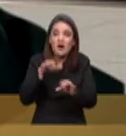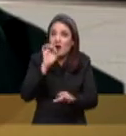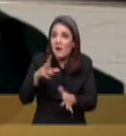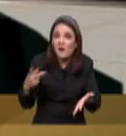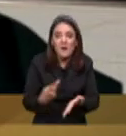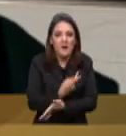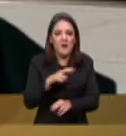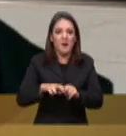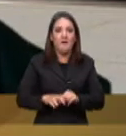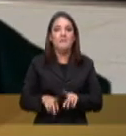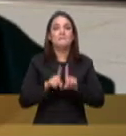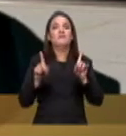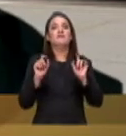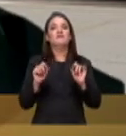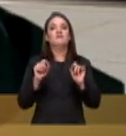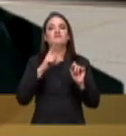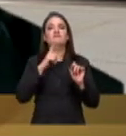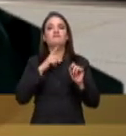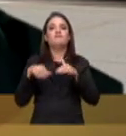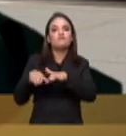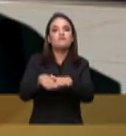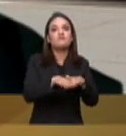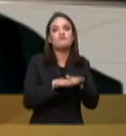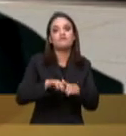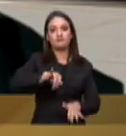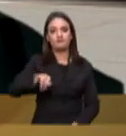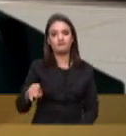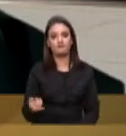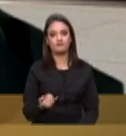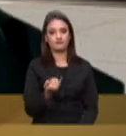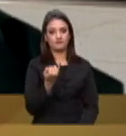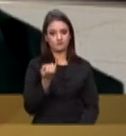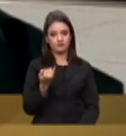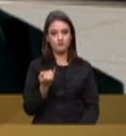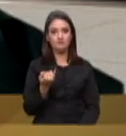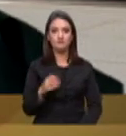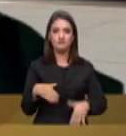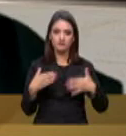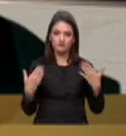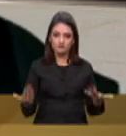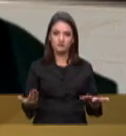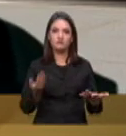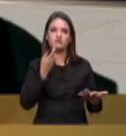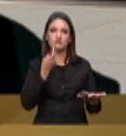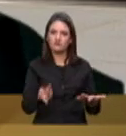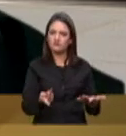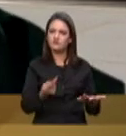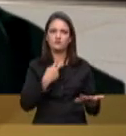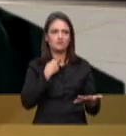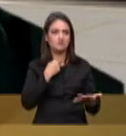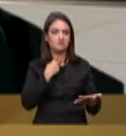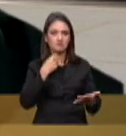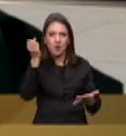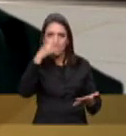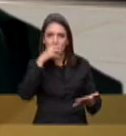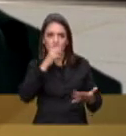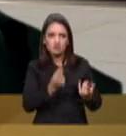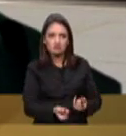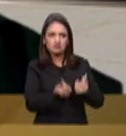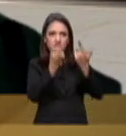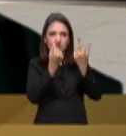benefício da paridade de armas no pleito, quando se previne o exercício do poder econômico e o abuso da